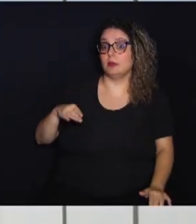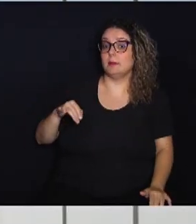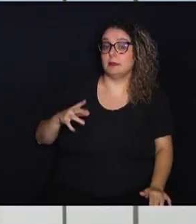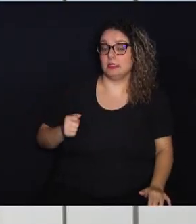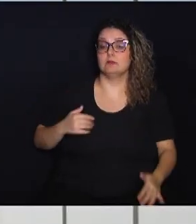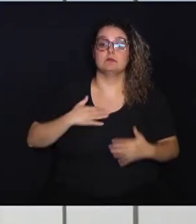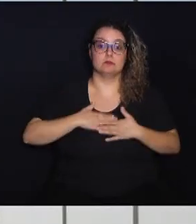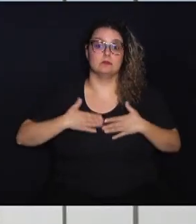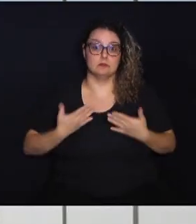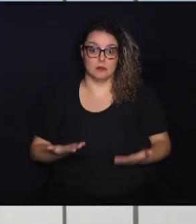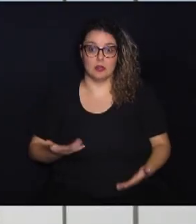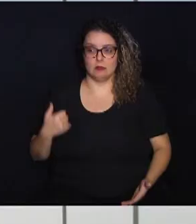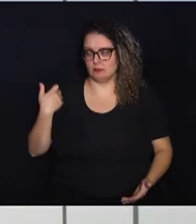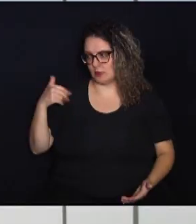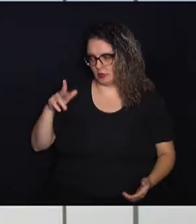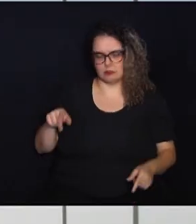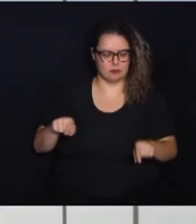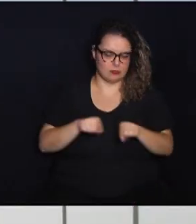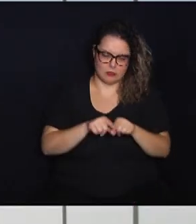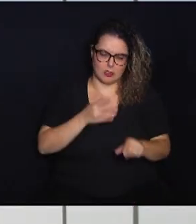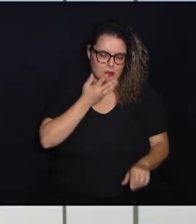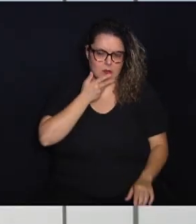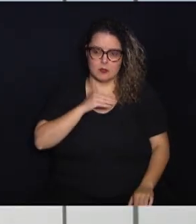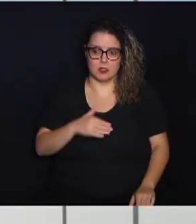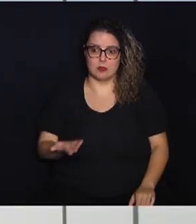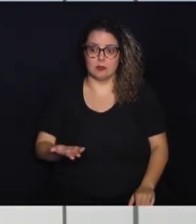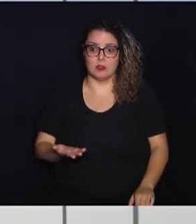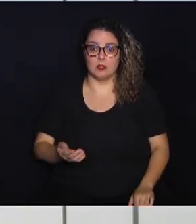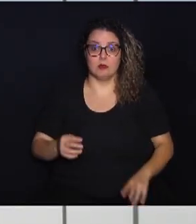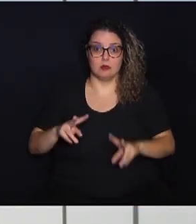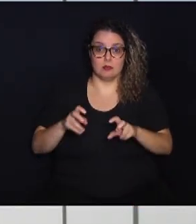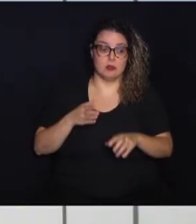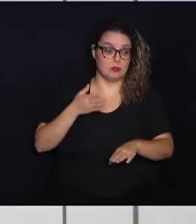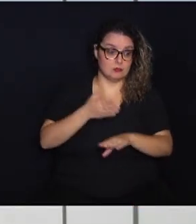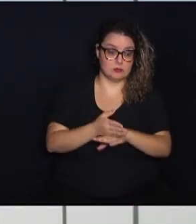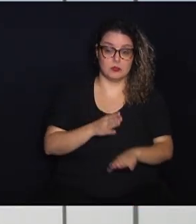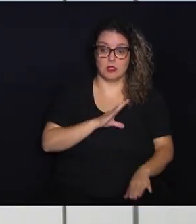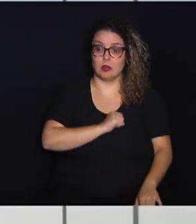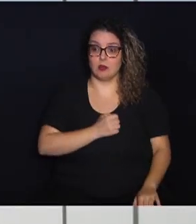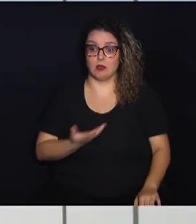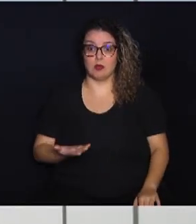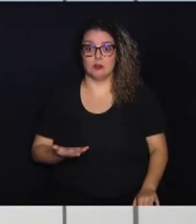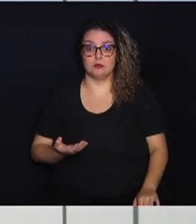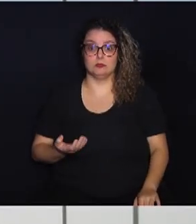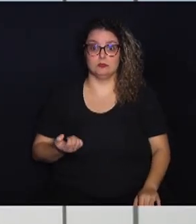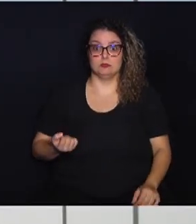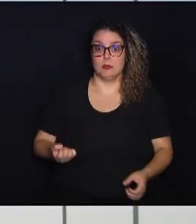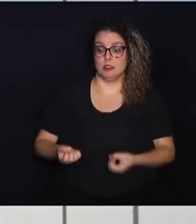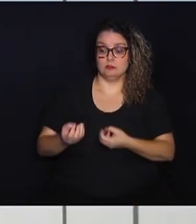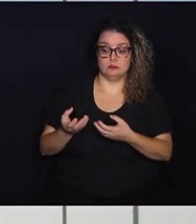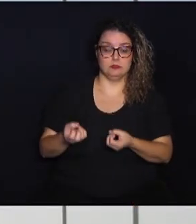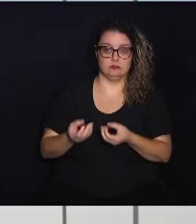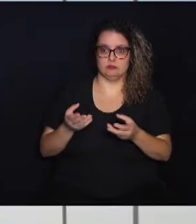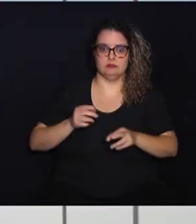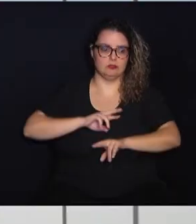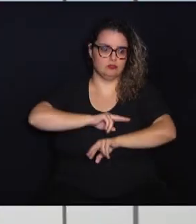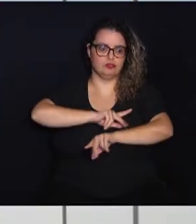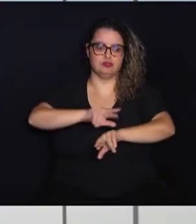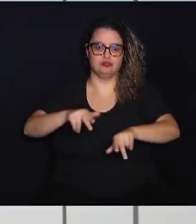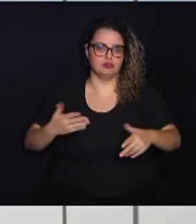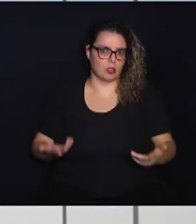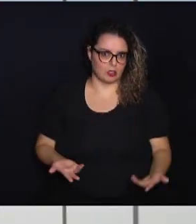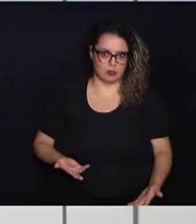as pessoas, tanto adulto quanto criança. Você vai só em assuntos que você gosta e você tem informações, N informações